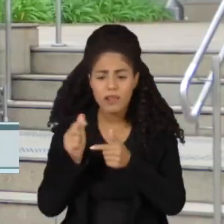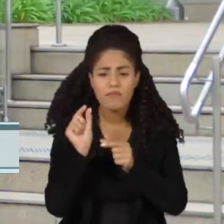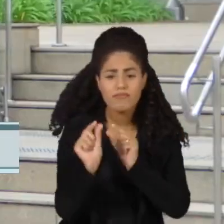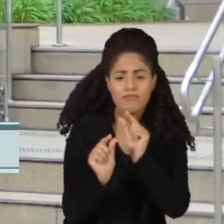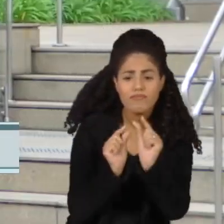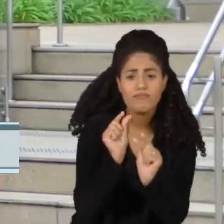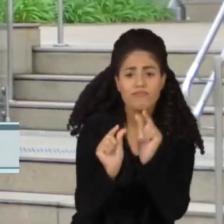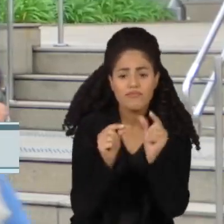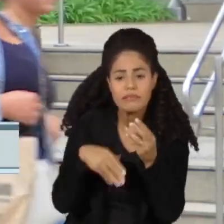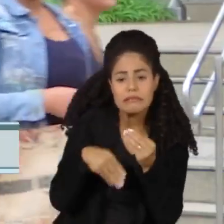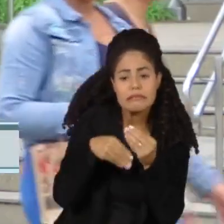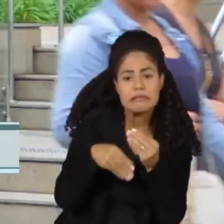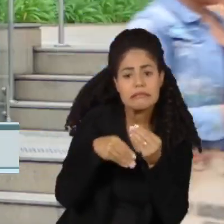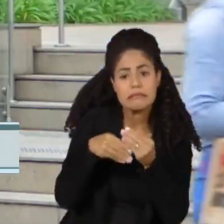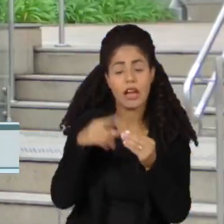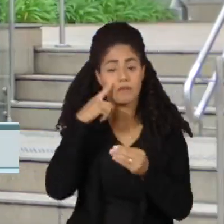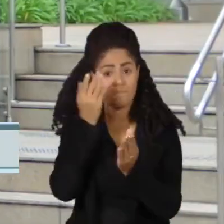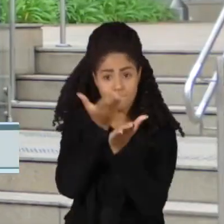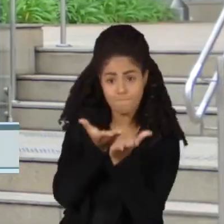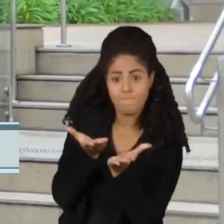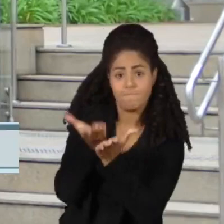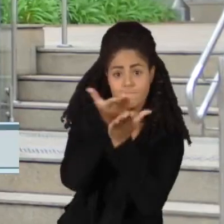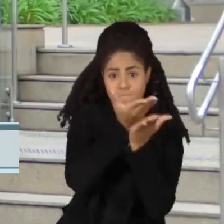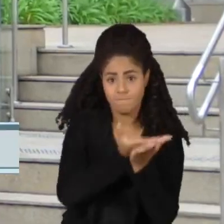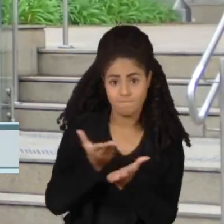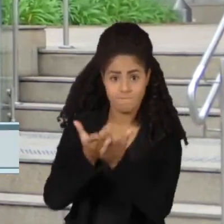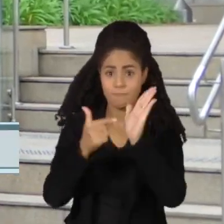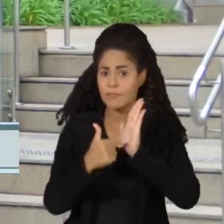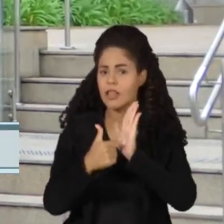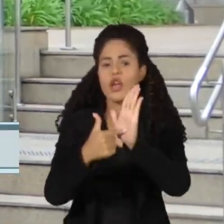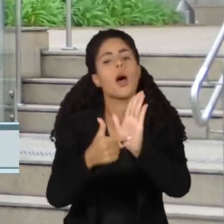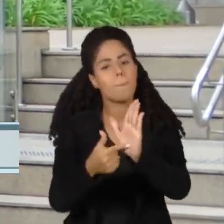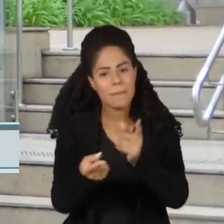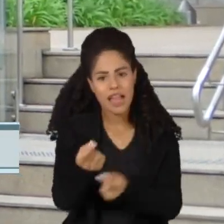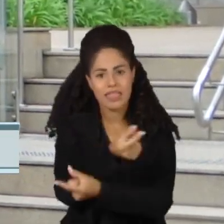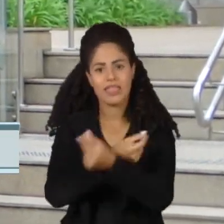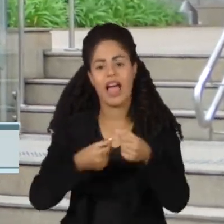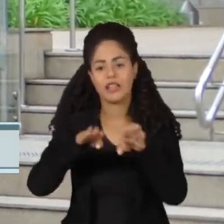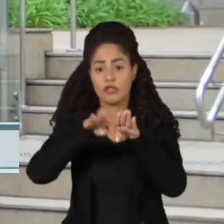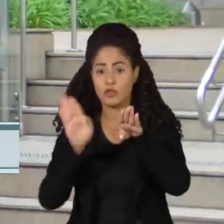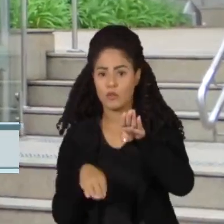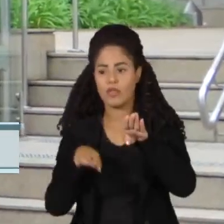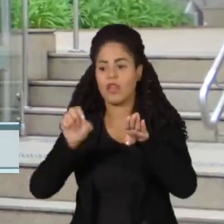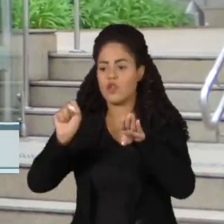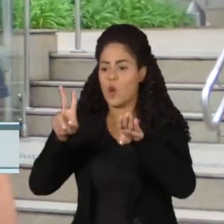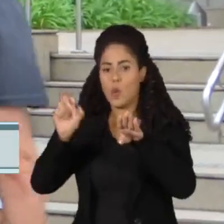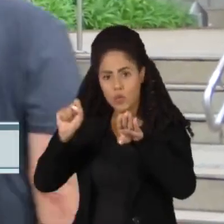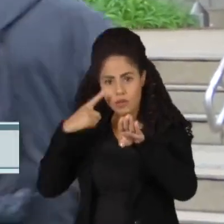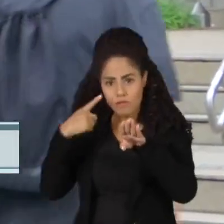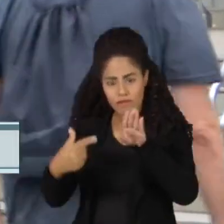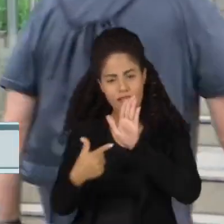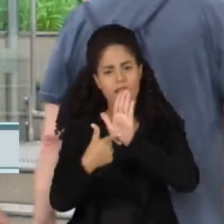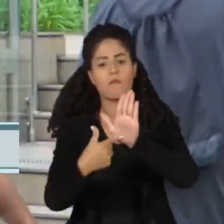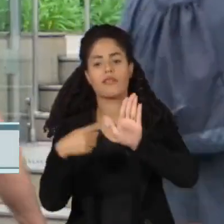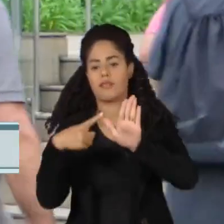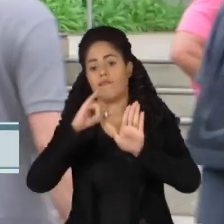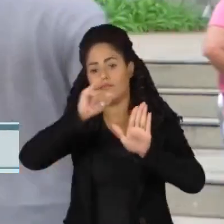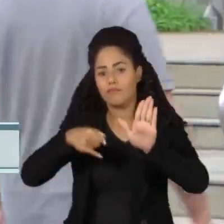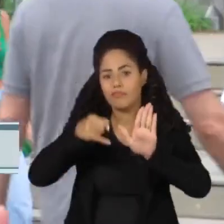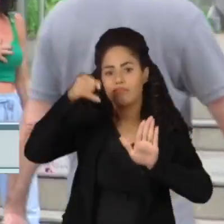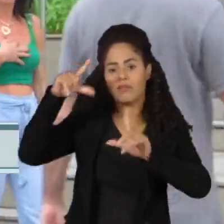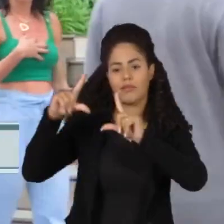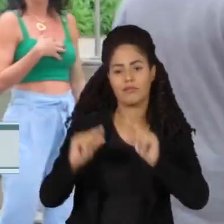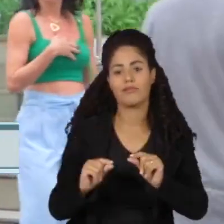mesmo. Um estudo conduzido pelo Centro de Pesquisa em Macroeconomia das Desigualdades da USP aponta que a taxa básica de juros do